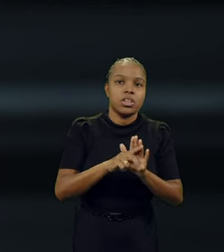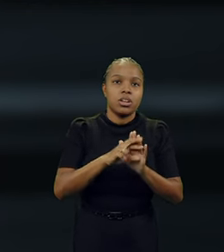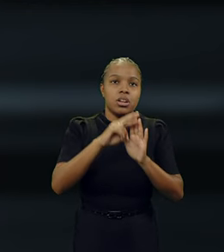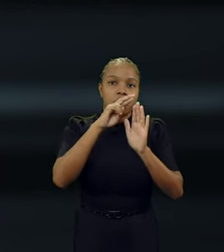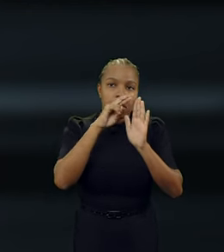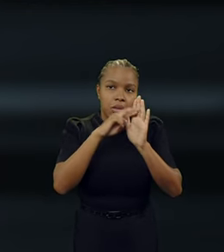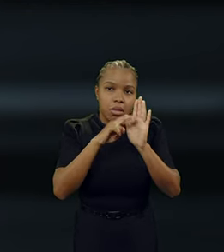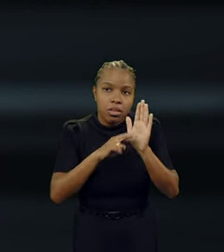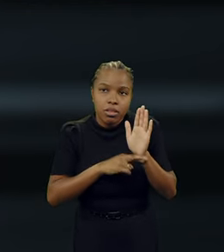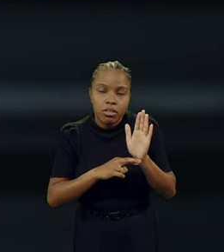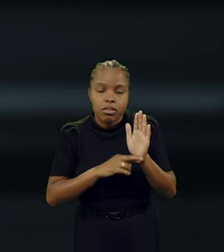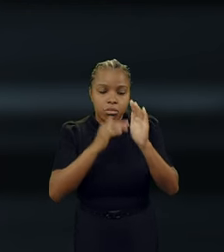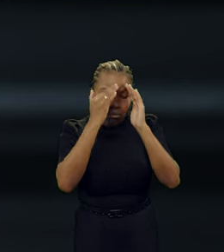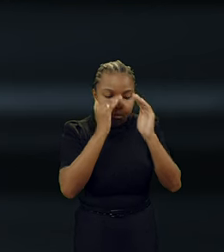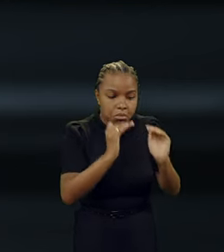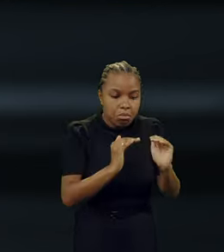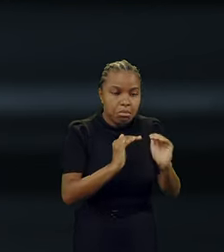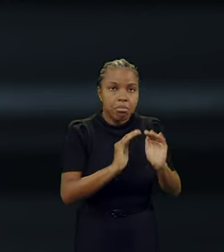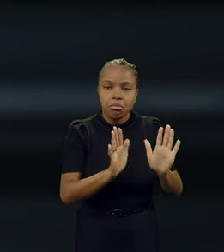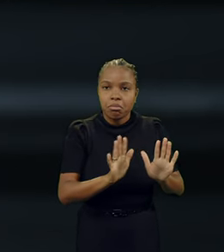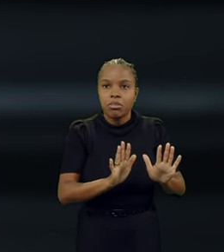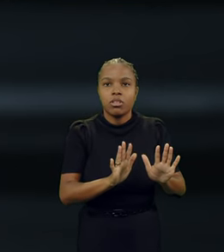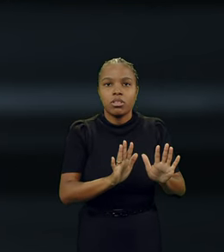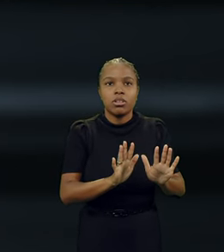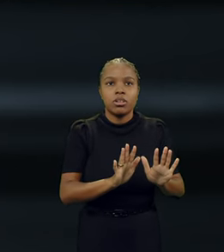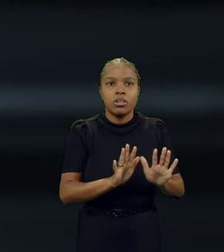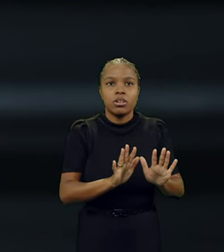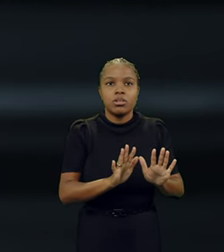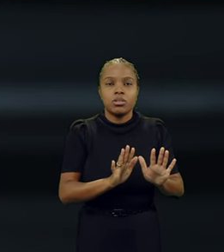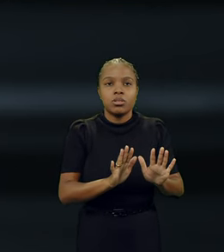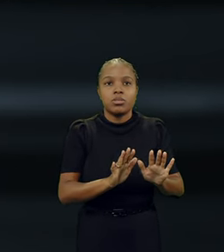olho por olho, dente por dente, não quer falar sobre isso.